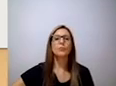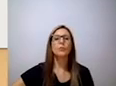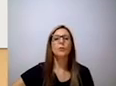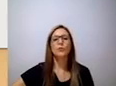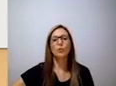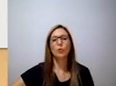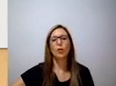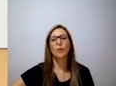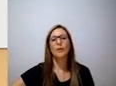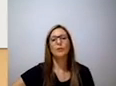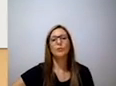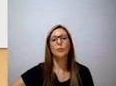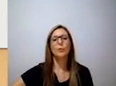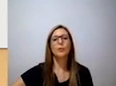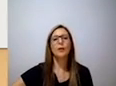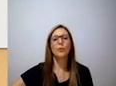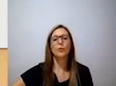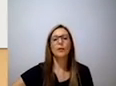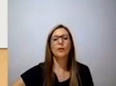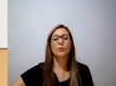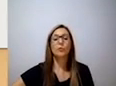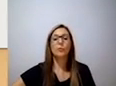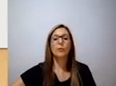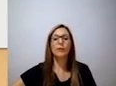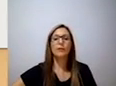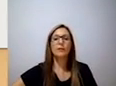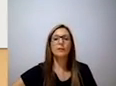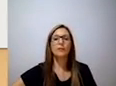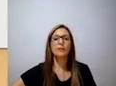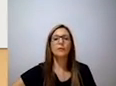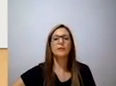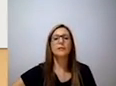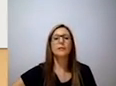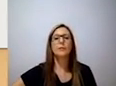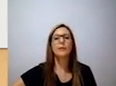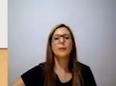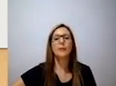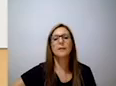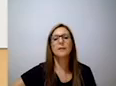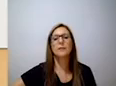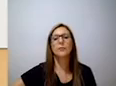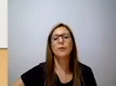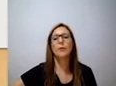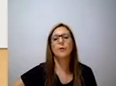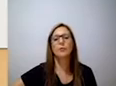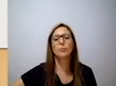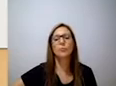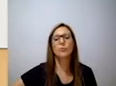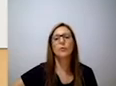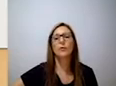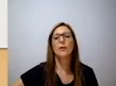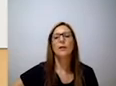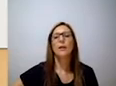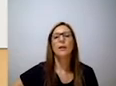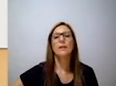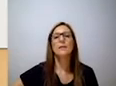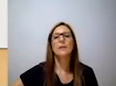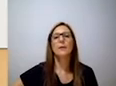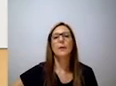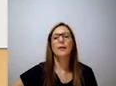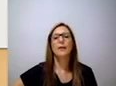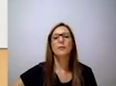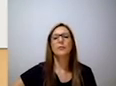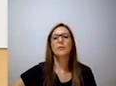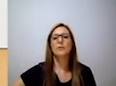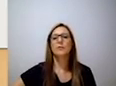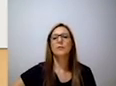de DIU, o de cobre e o hormonal, que atuam evitando a fecundação e a implantação do embrião no útero.